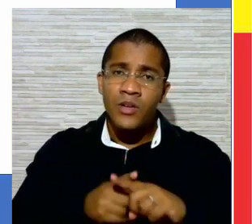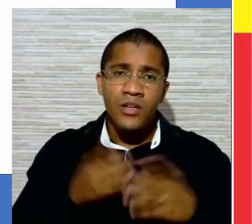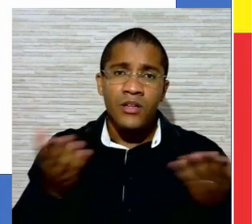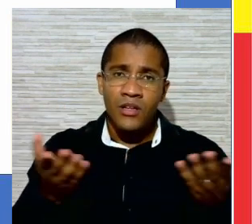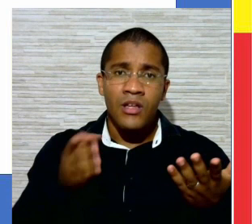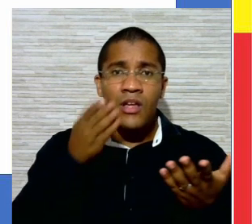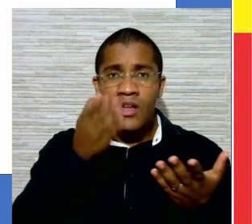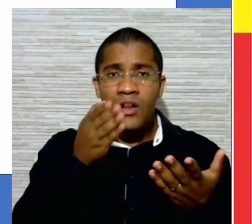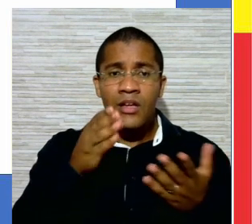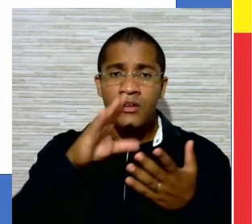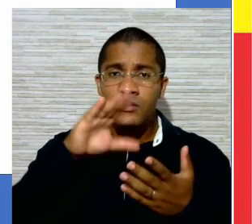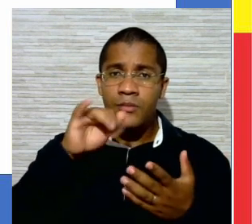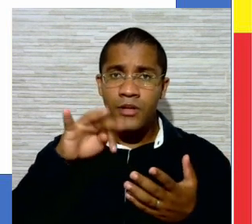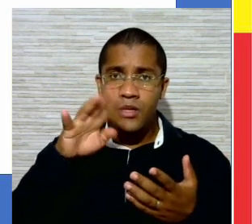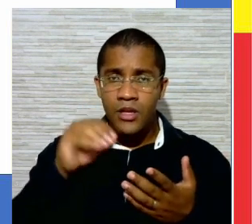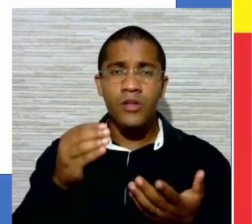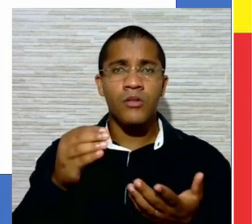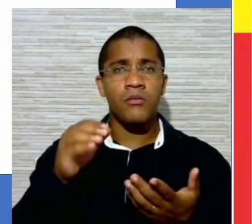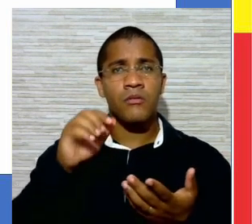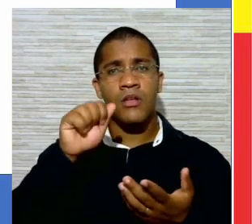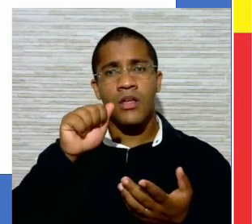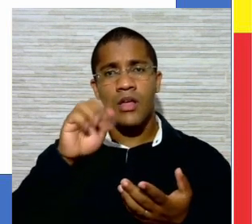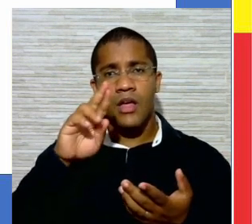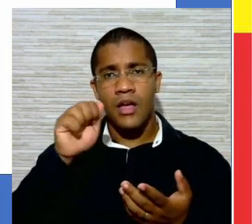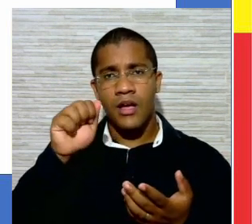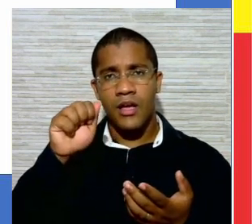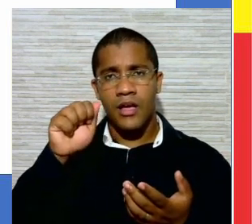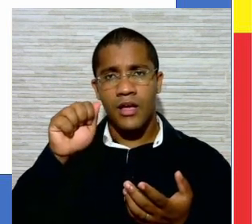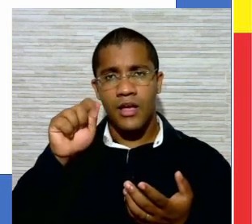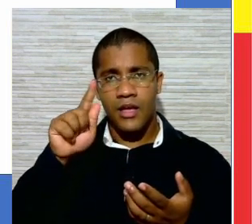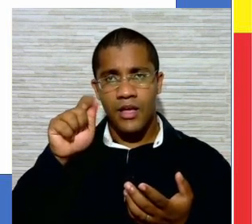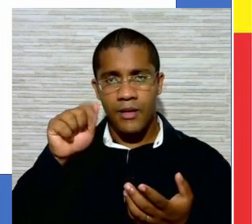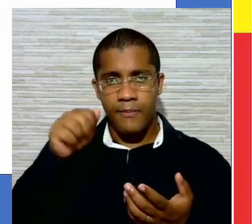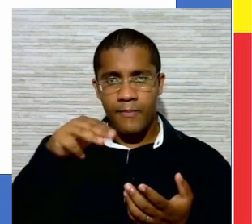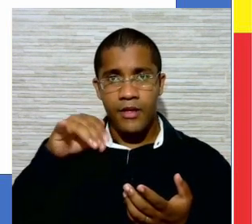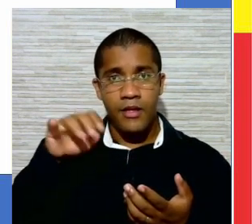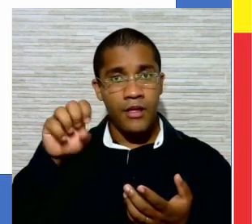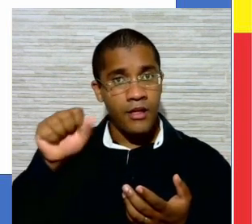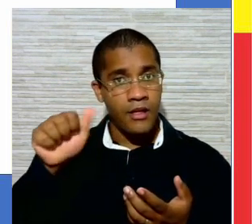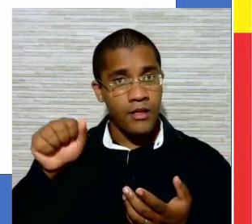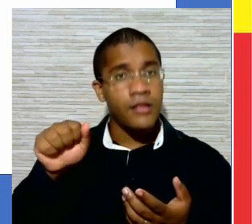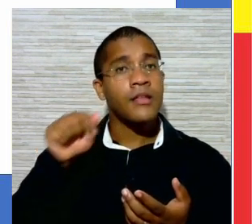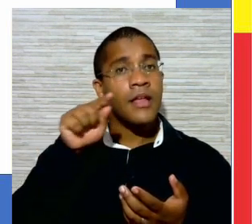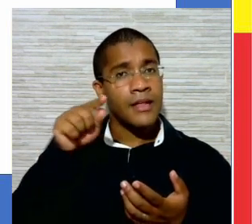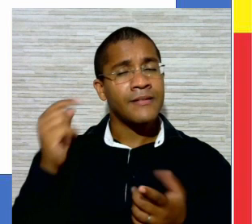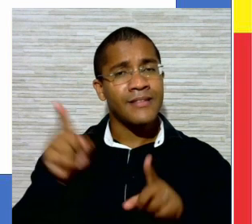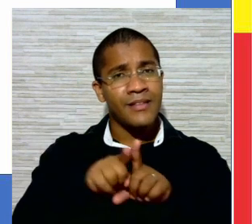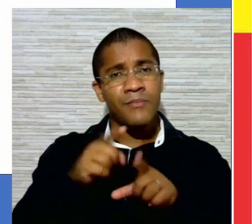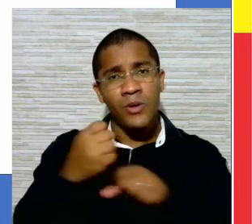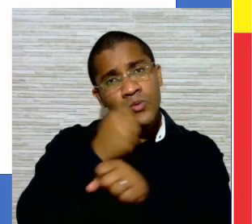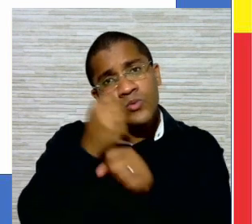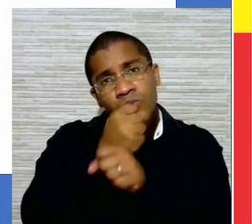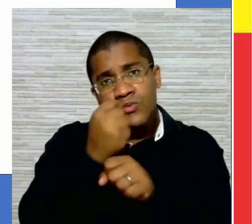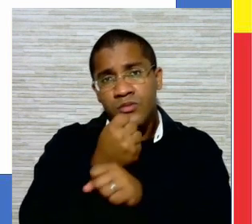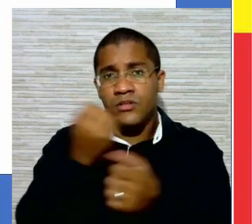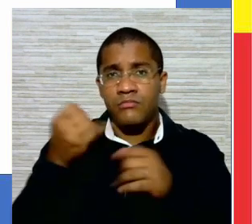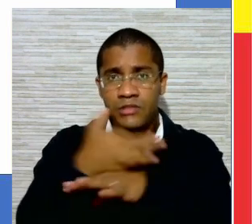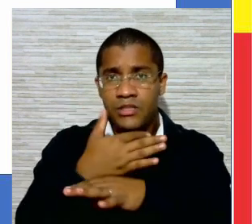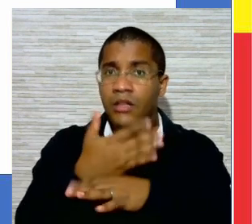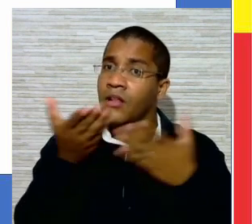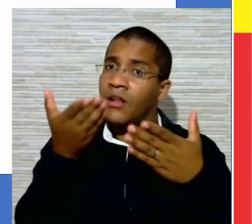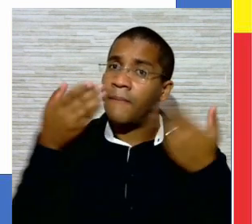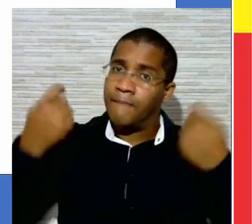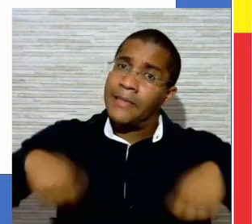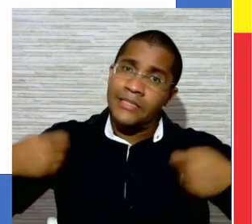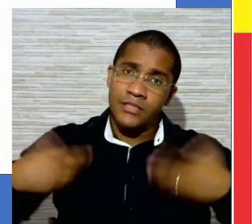né? A gente precisa também utilizar muito o cimento, a argamassa para a construção das nossas cidades e isso é muito necessário para as nossas vidas